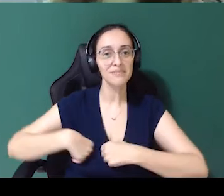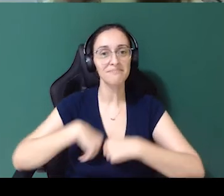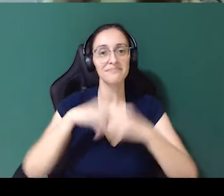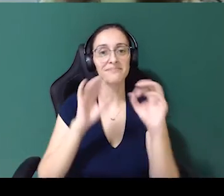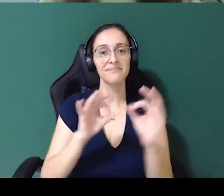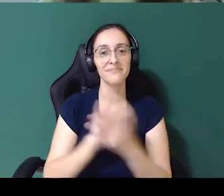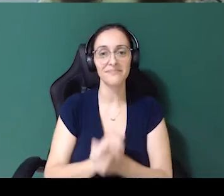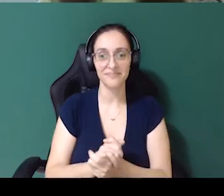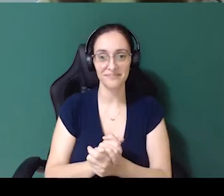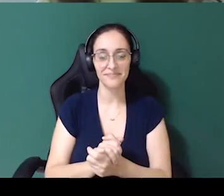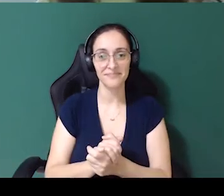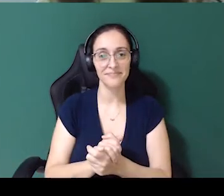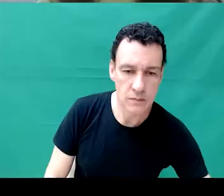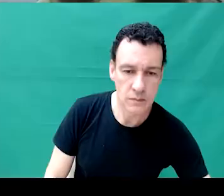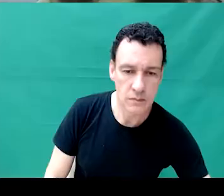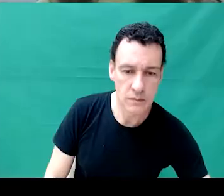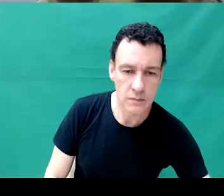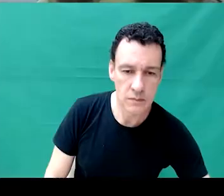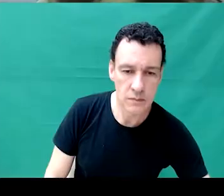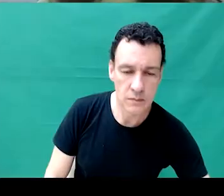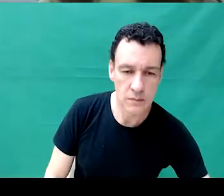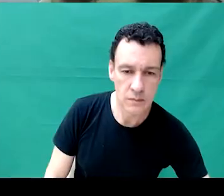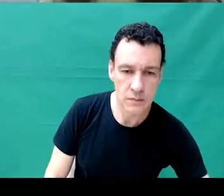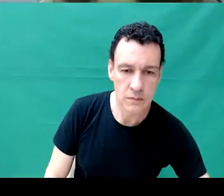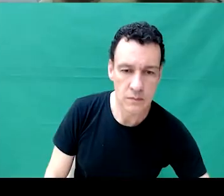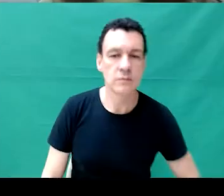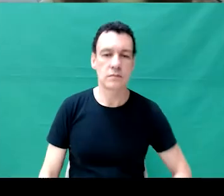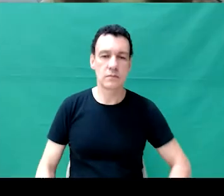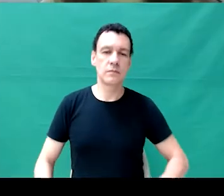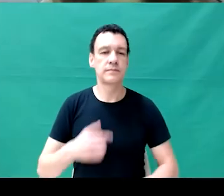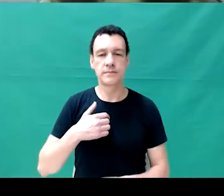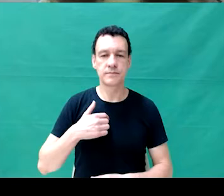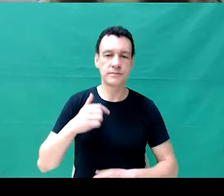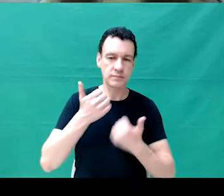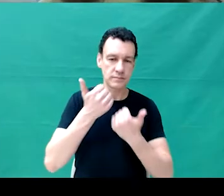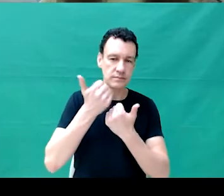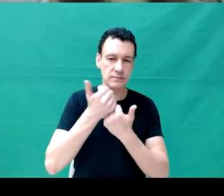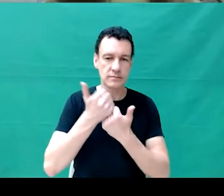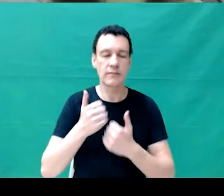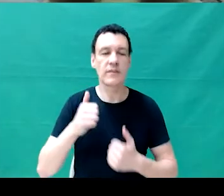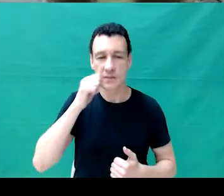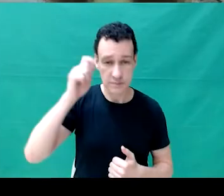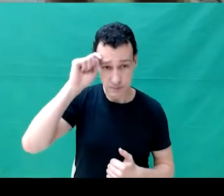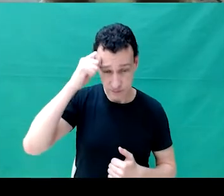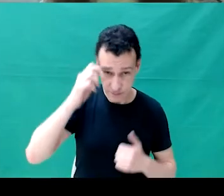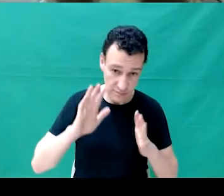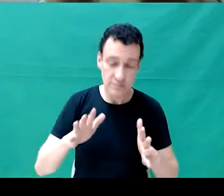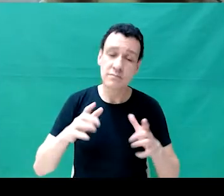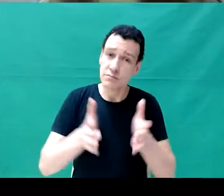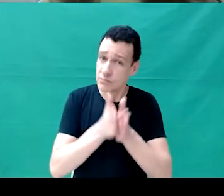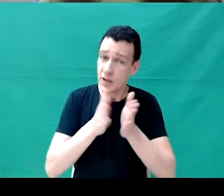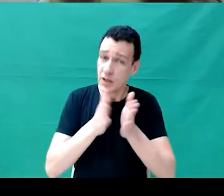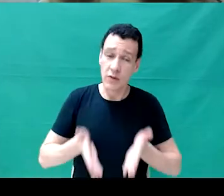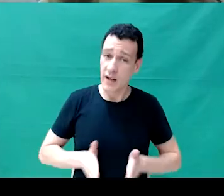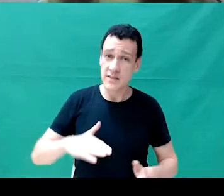tema. Eu sou a Andresa, uma mulher negra, periférica, ativista. Sou nascida e criada em Minas Gerais.